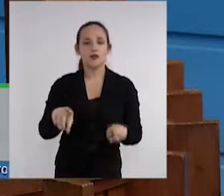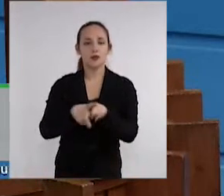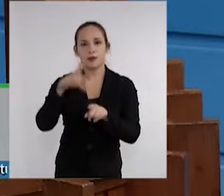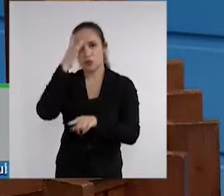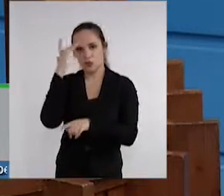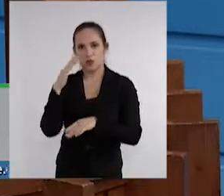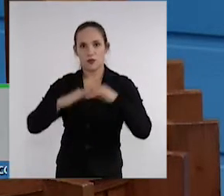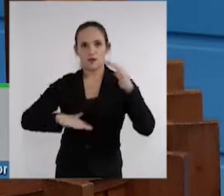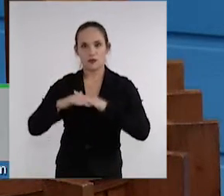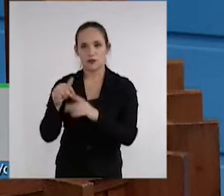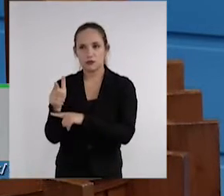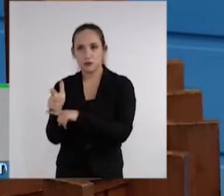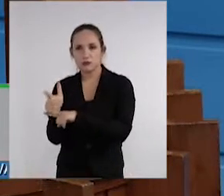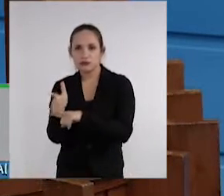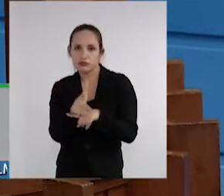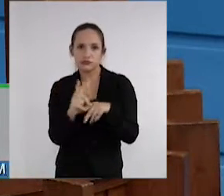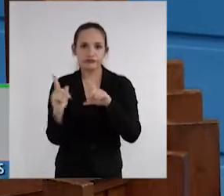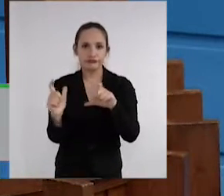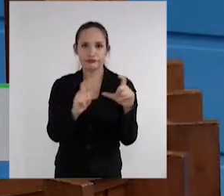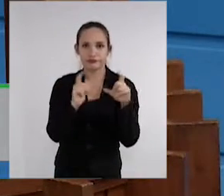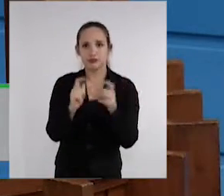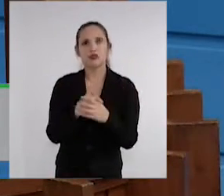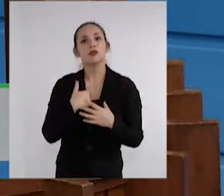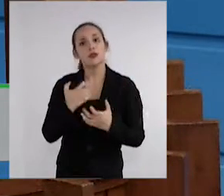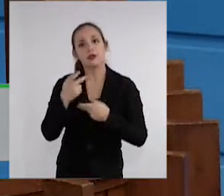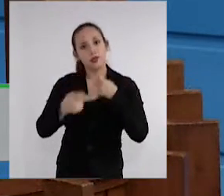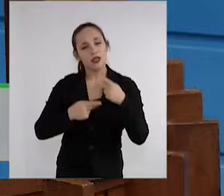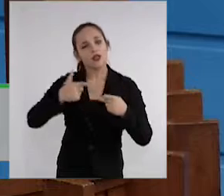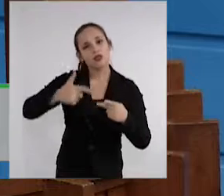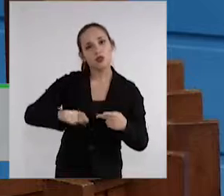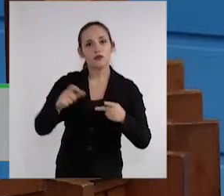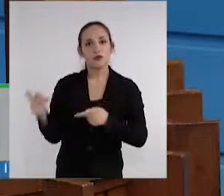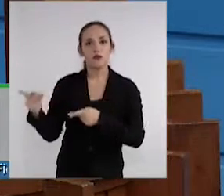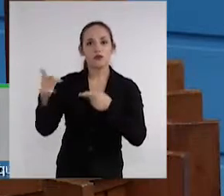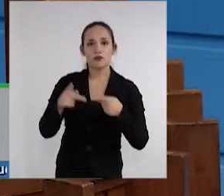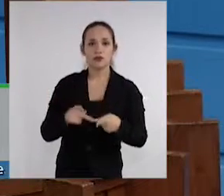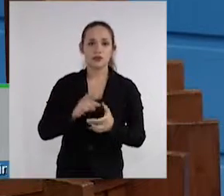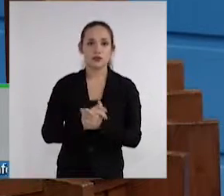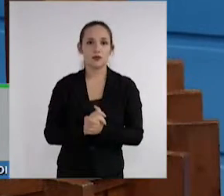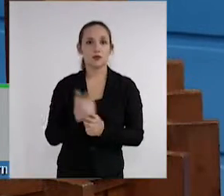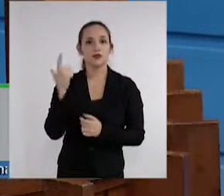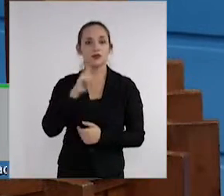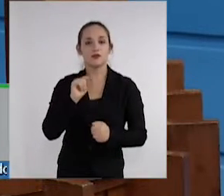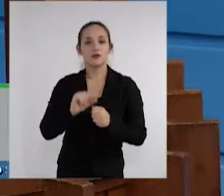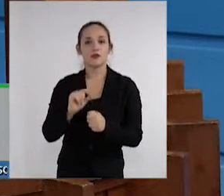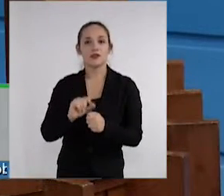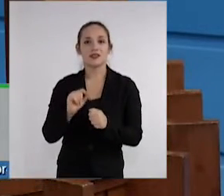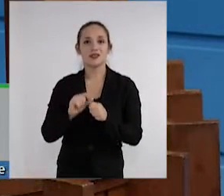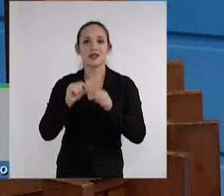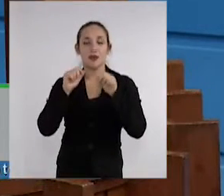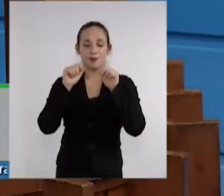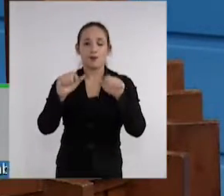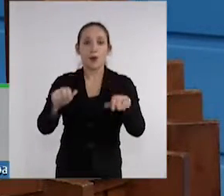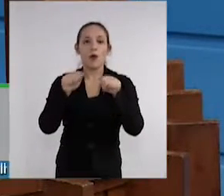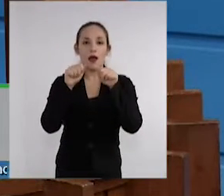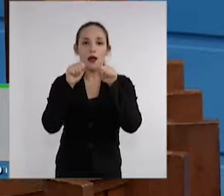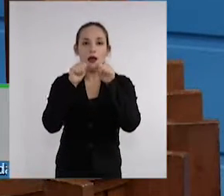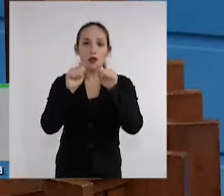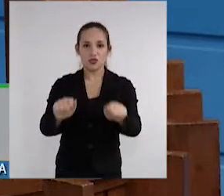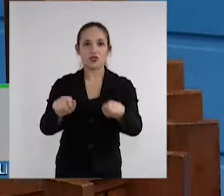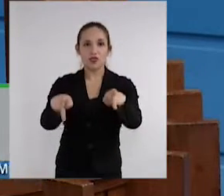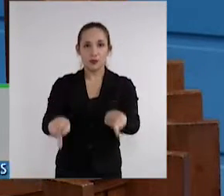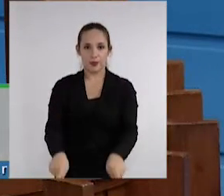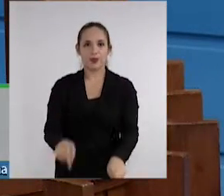imprensa, para reforçar o convite para a realização de uma importante audiência pública,